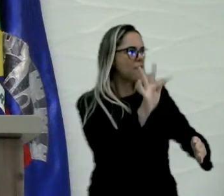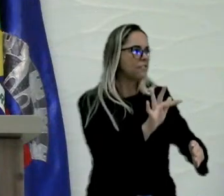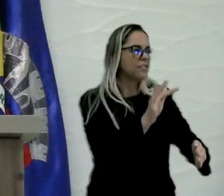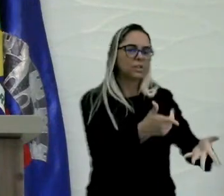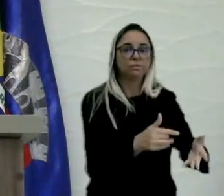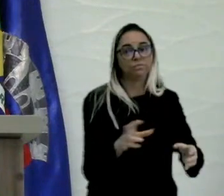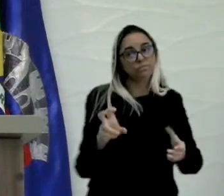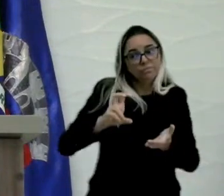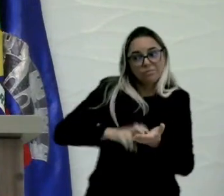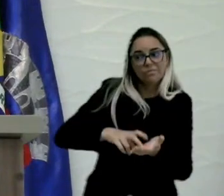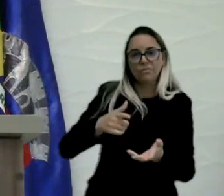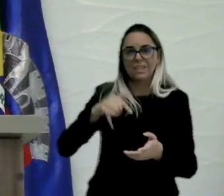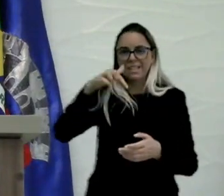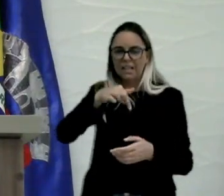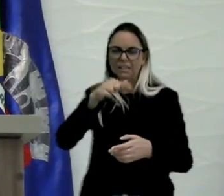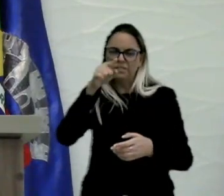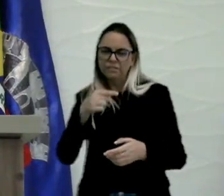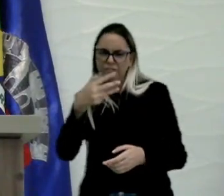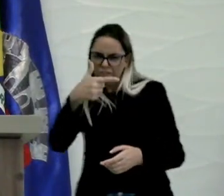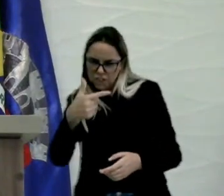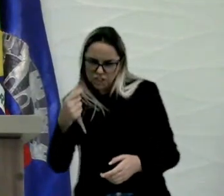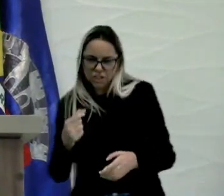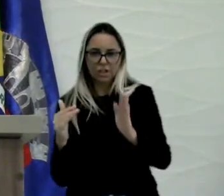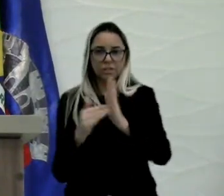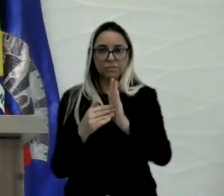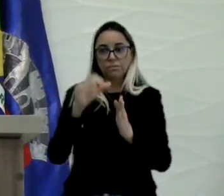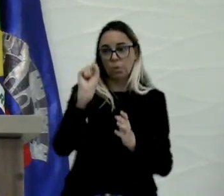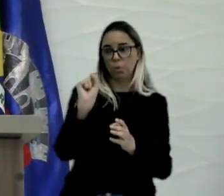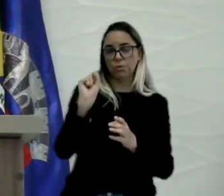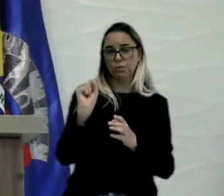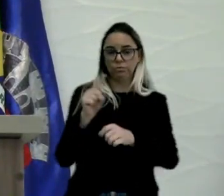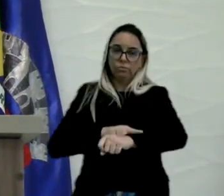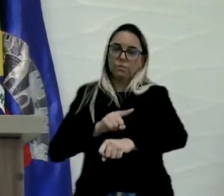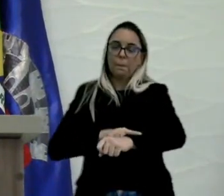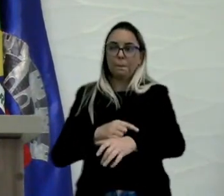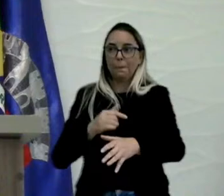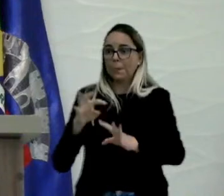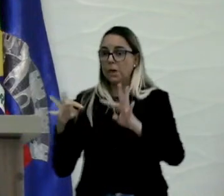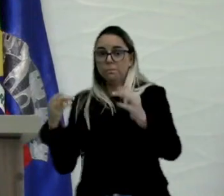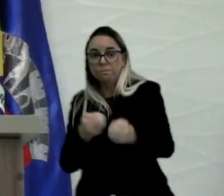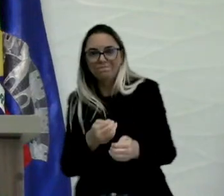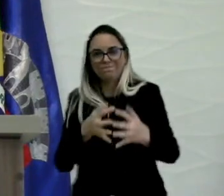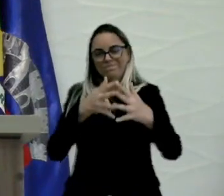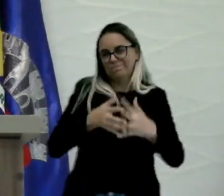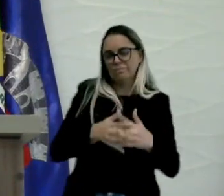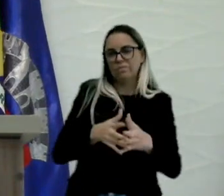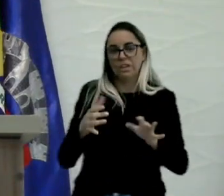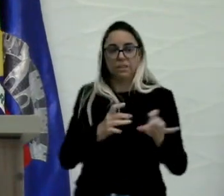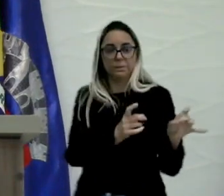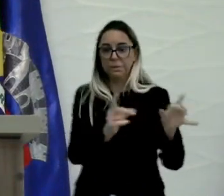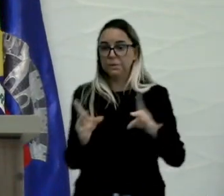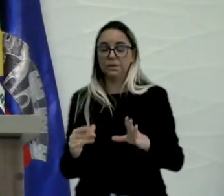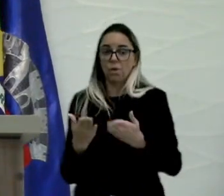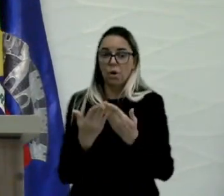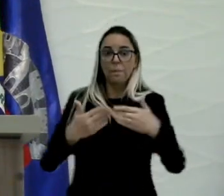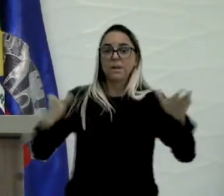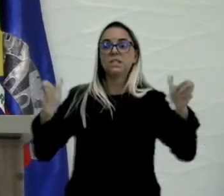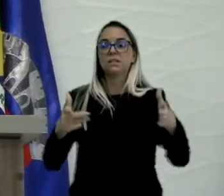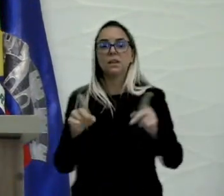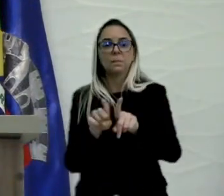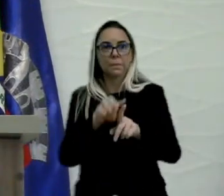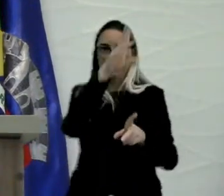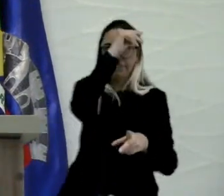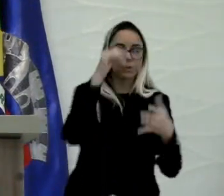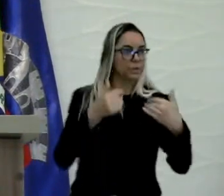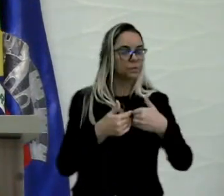7:20 até 8 hor todo mundo se atrapalha porque tá o comércio tá abrindo a prefeitura tá abrindo o